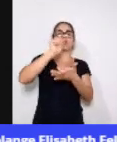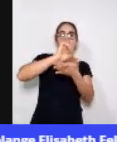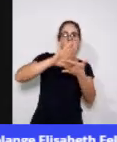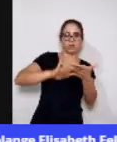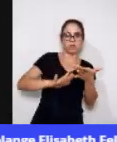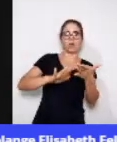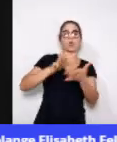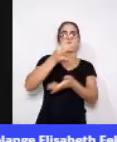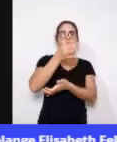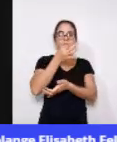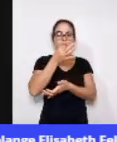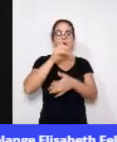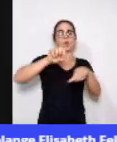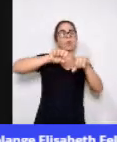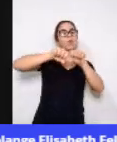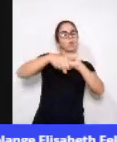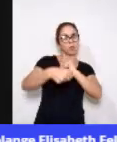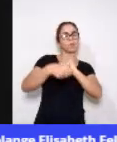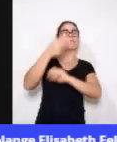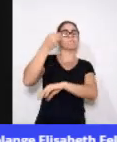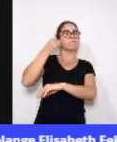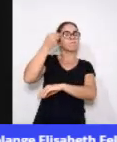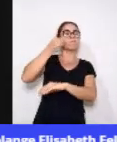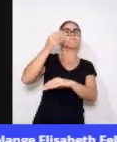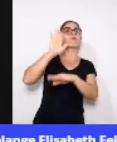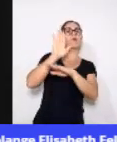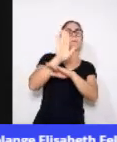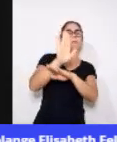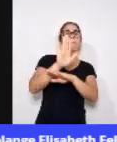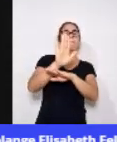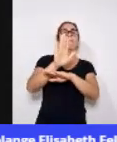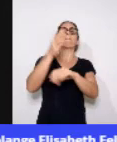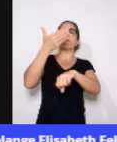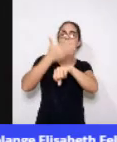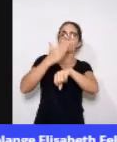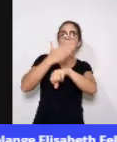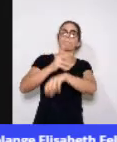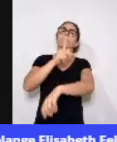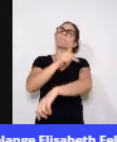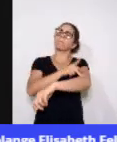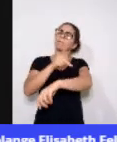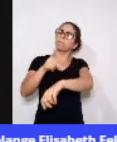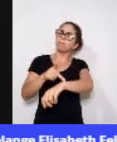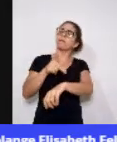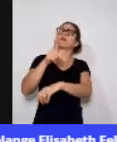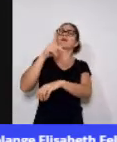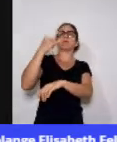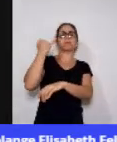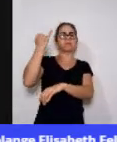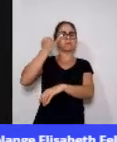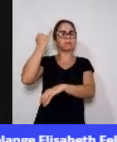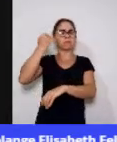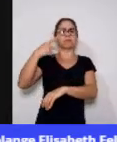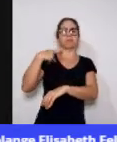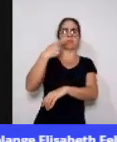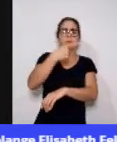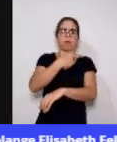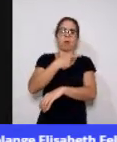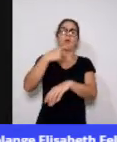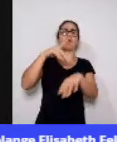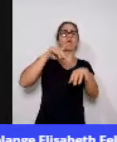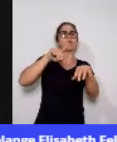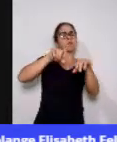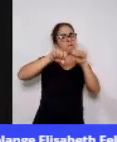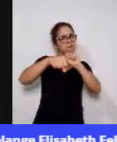tentar contribuir na sua prática pedagógica. Isso é muito importante, tanto para nós como formadores, como para nós como pessoas